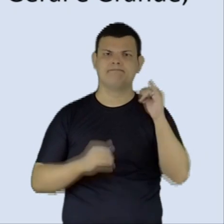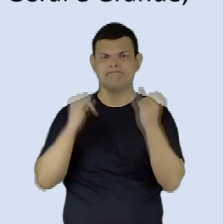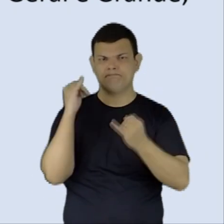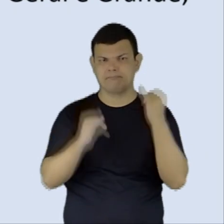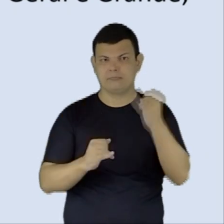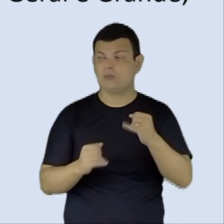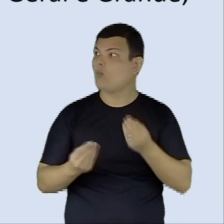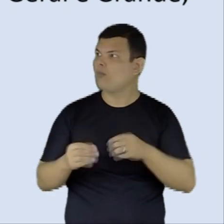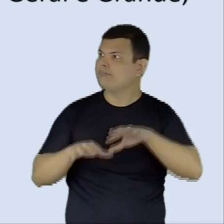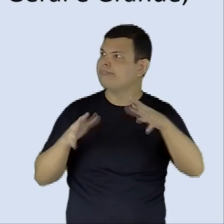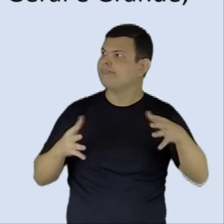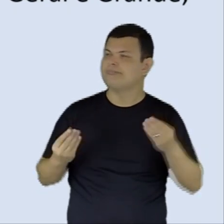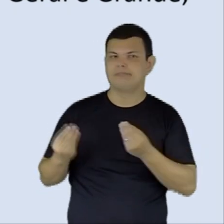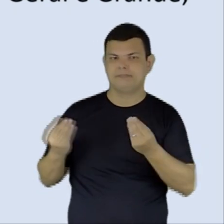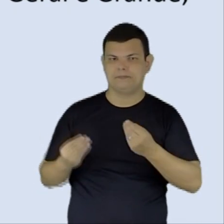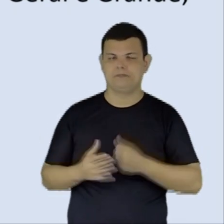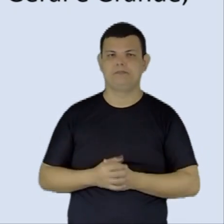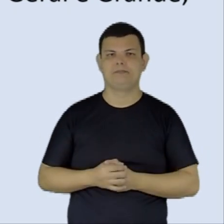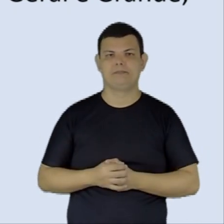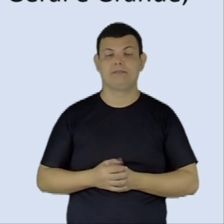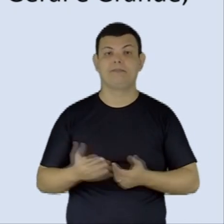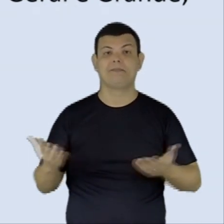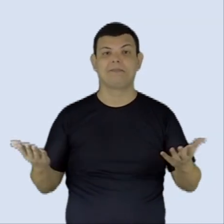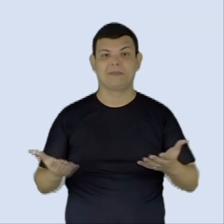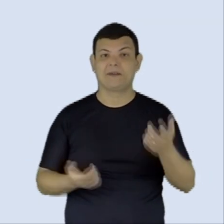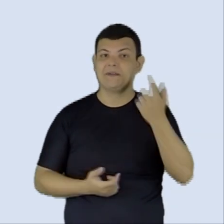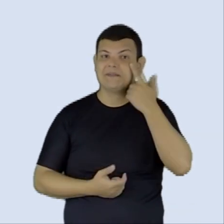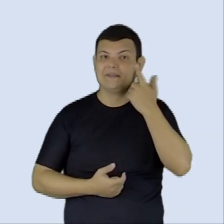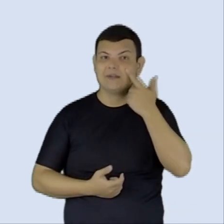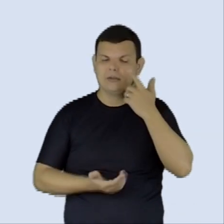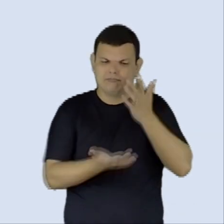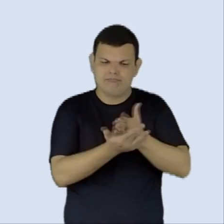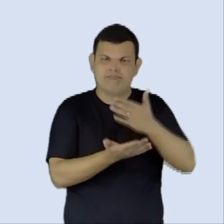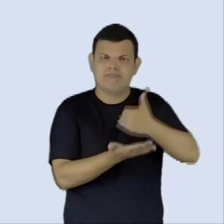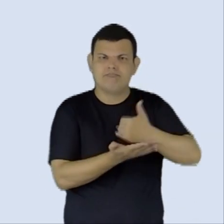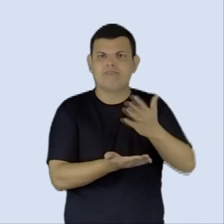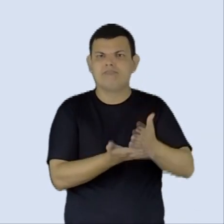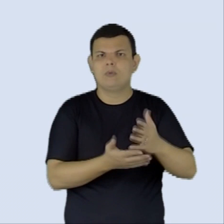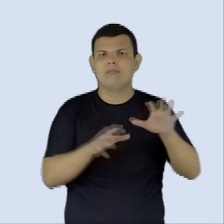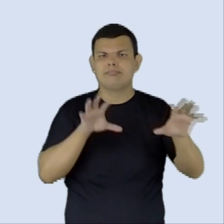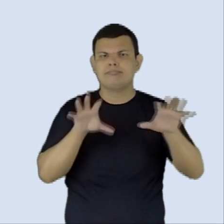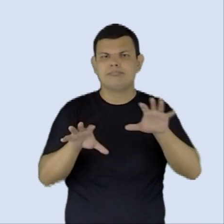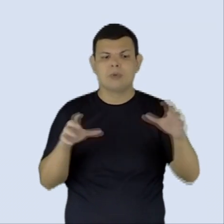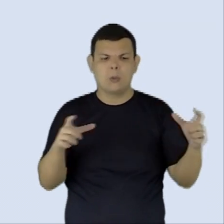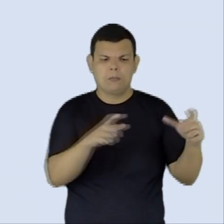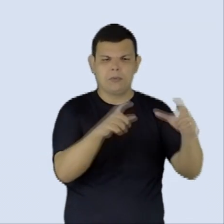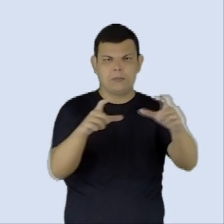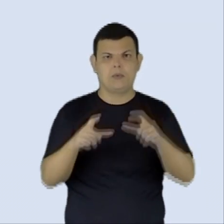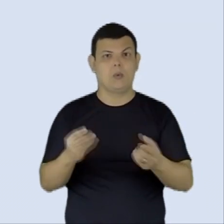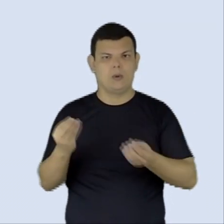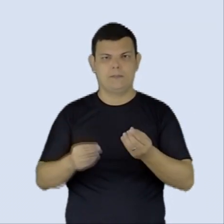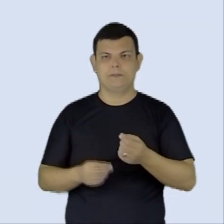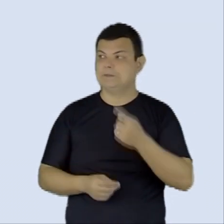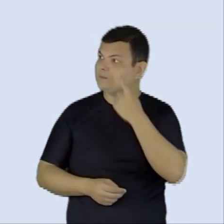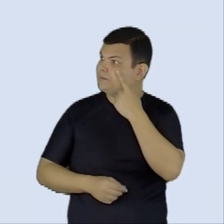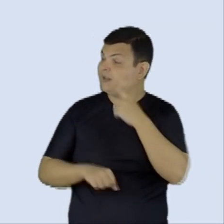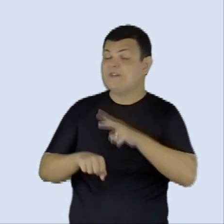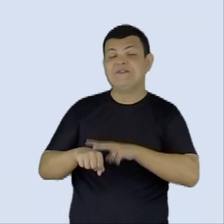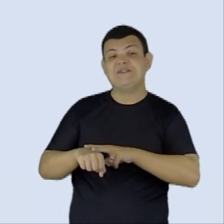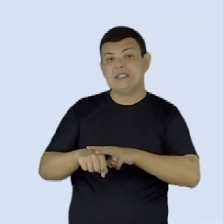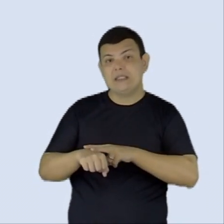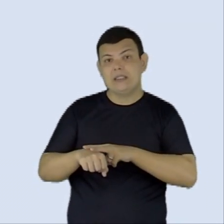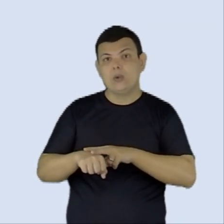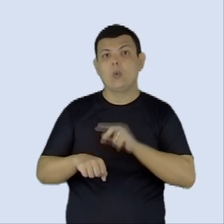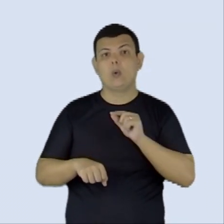informações sobre o relevo do Nordeste. Agora nós vamos acompanhar a divisão do Nordeste em sub-regiões. Olha só, em verde nós